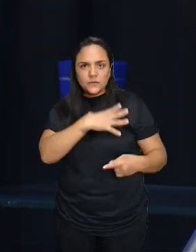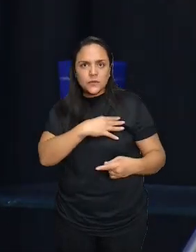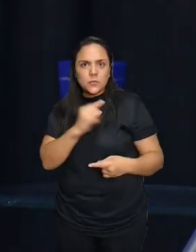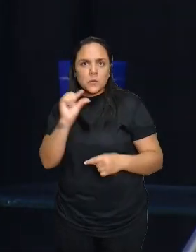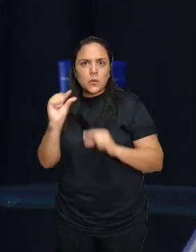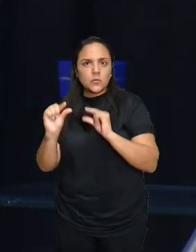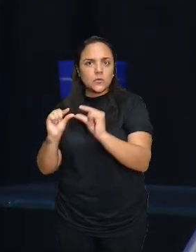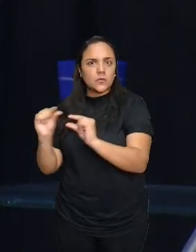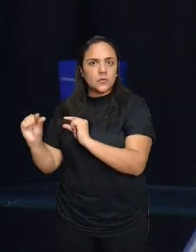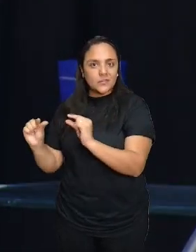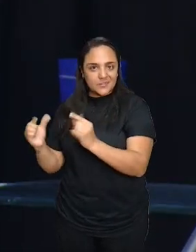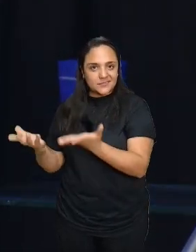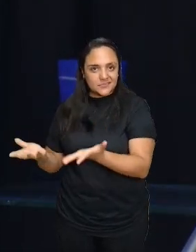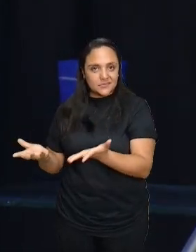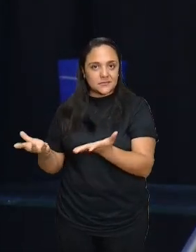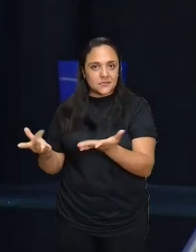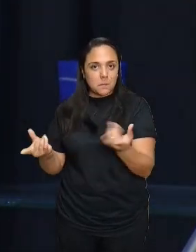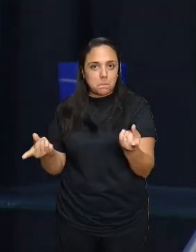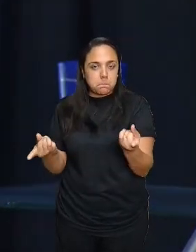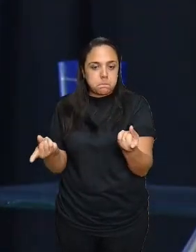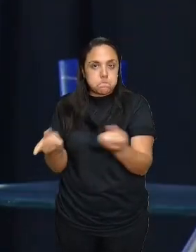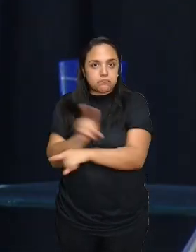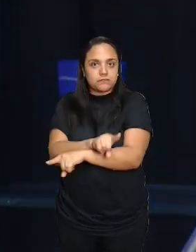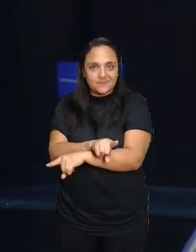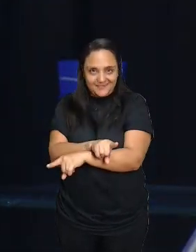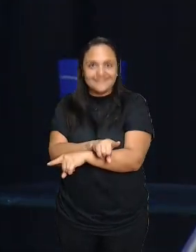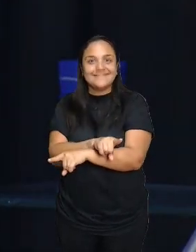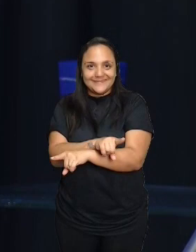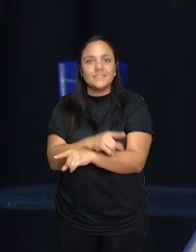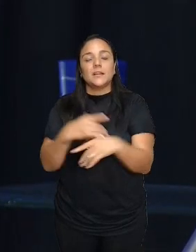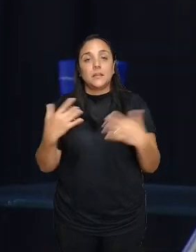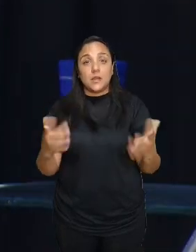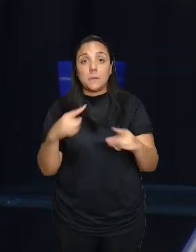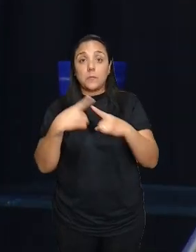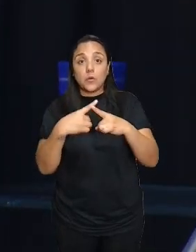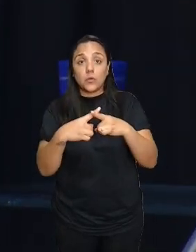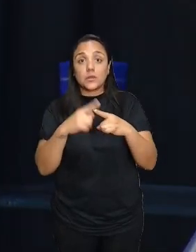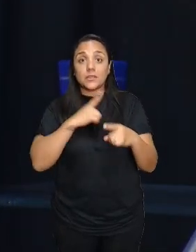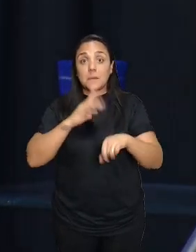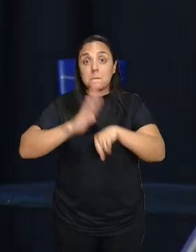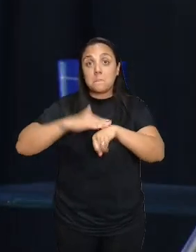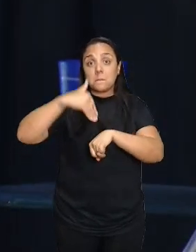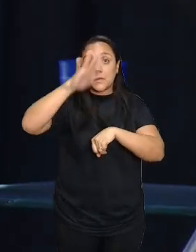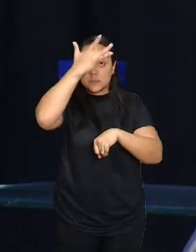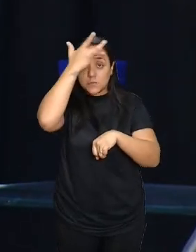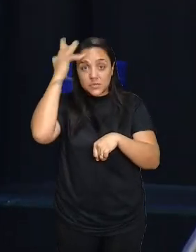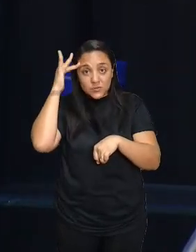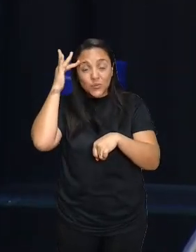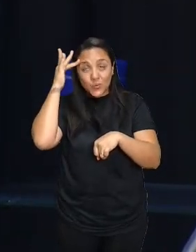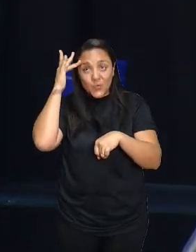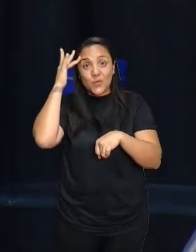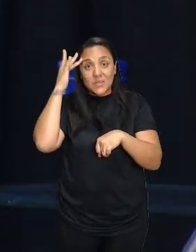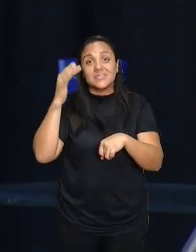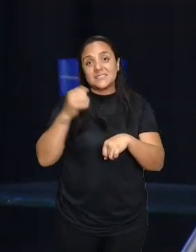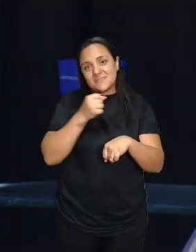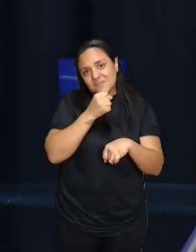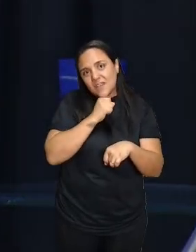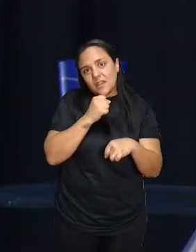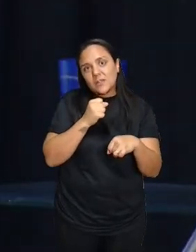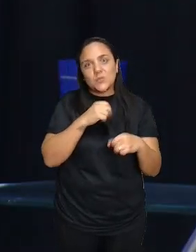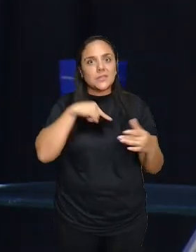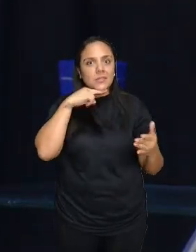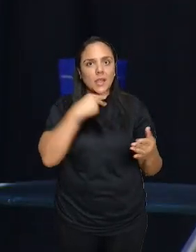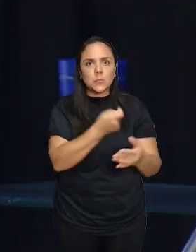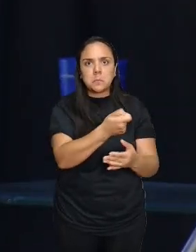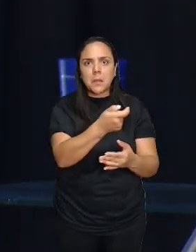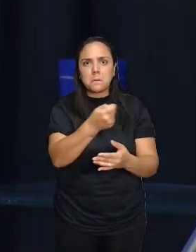tal da inversão da pirâmide etária, que a gente já tem mais avós do que netos no Brasil. Esse é um movimento mundial, mas o Brasil